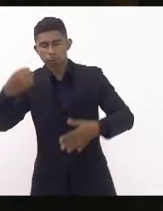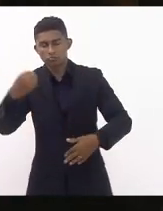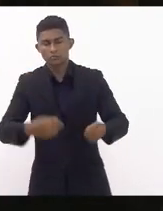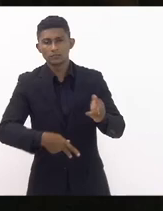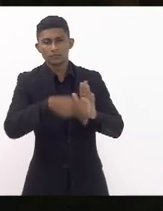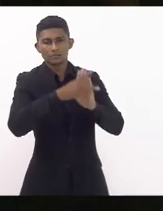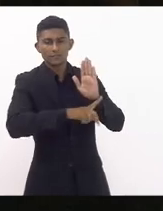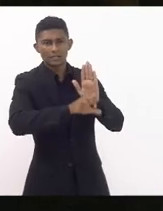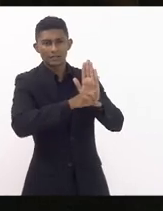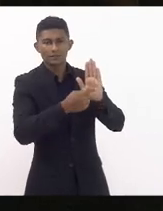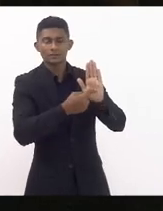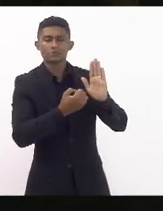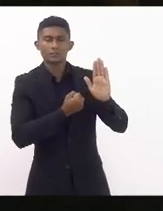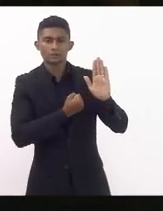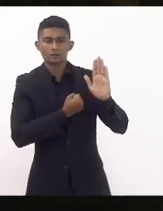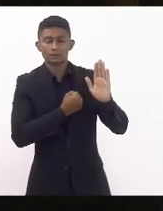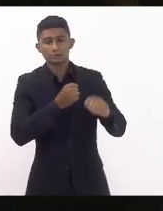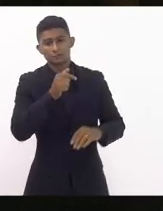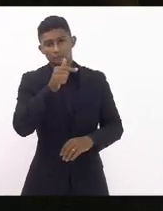lei número